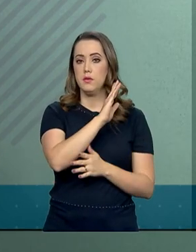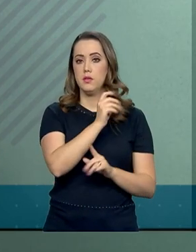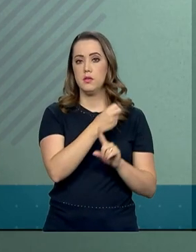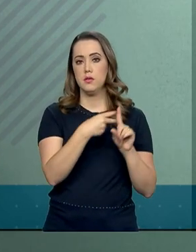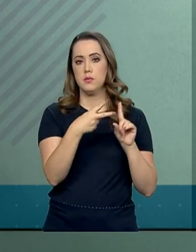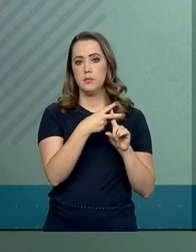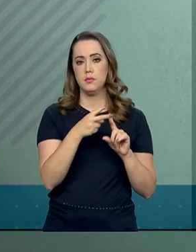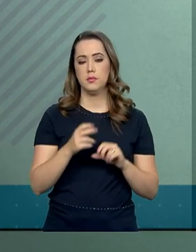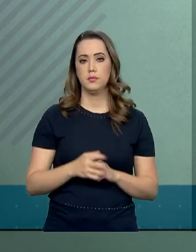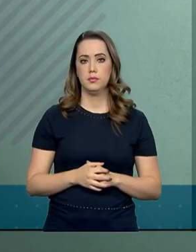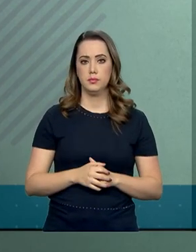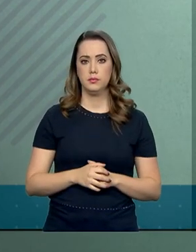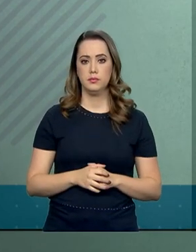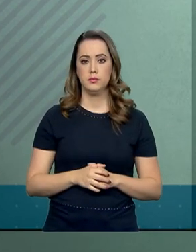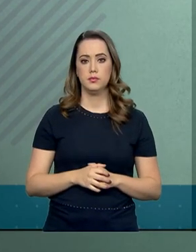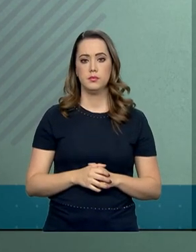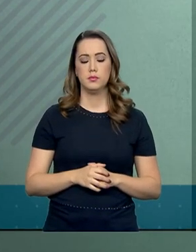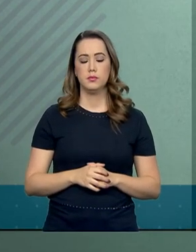reforma da previdência